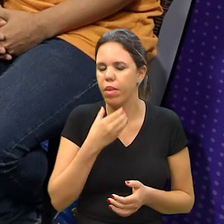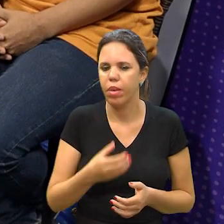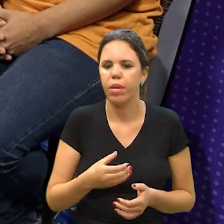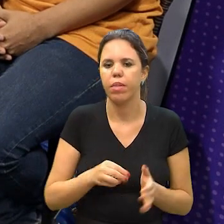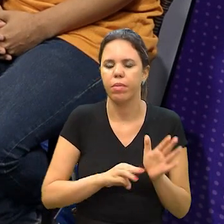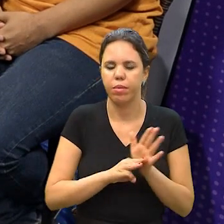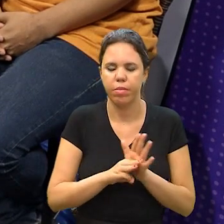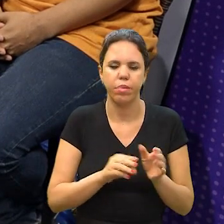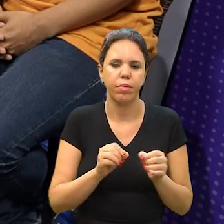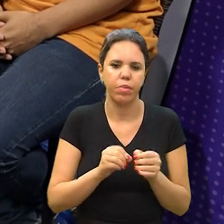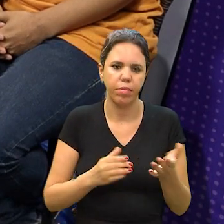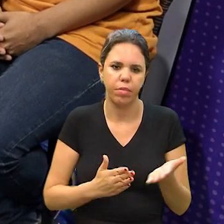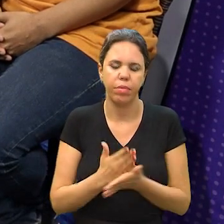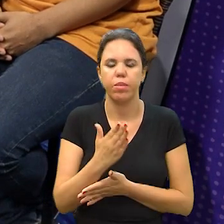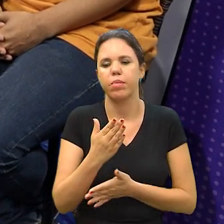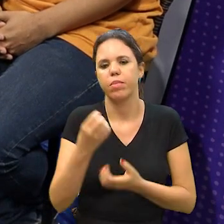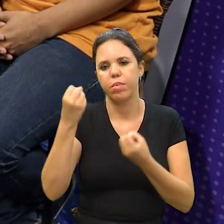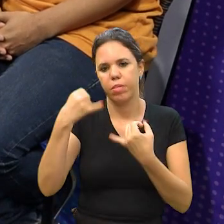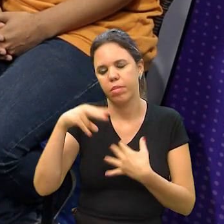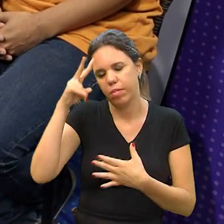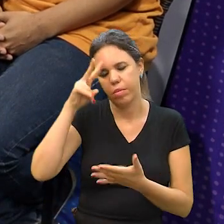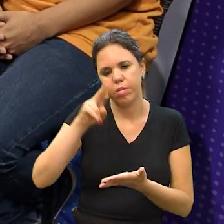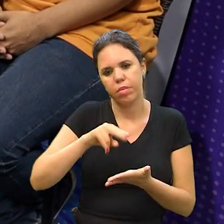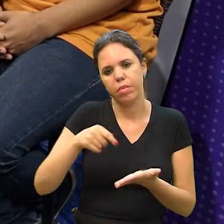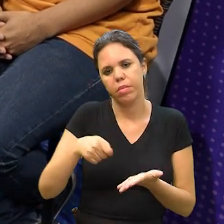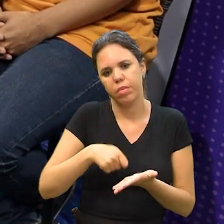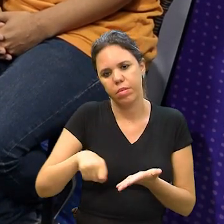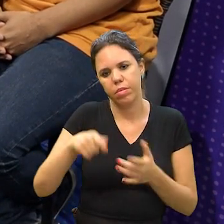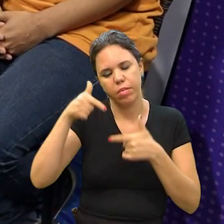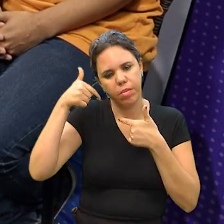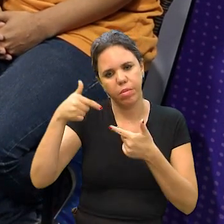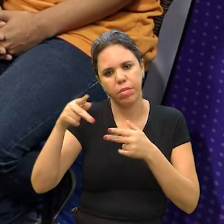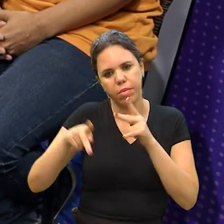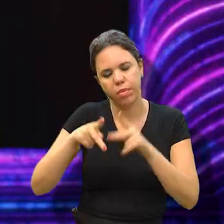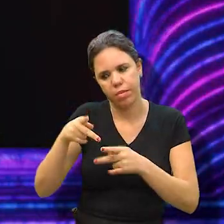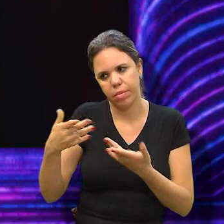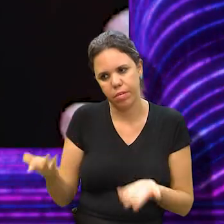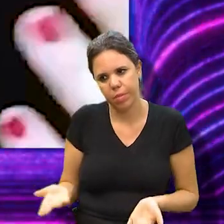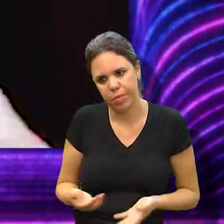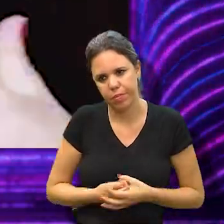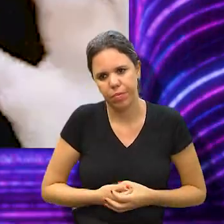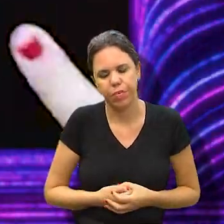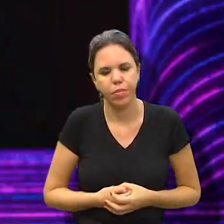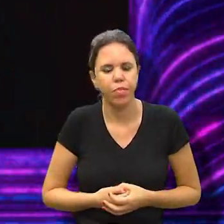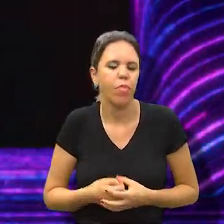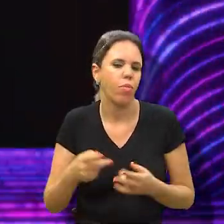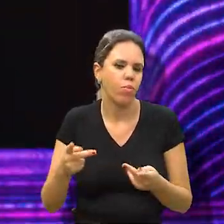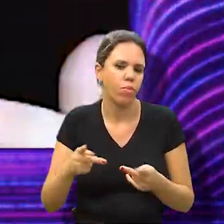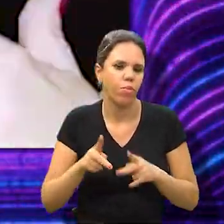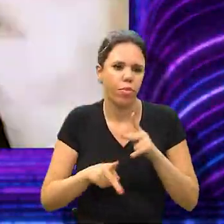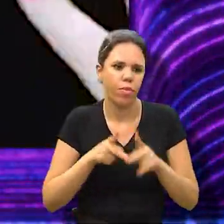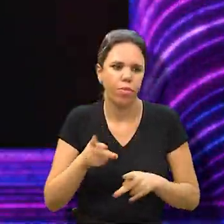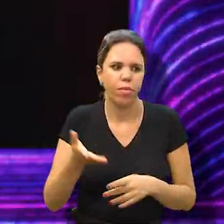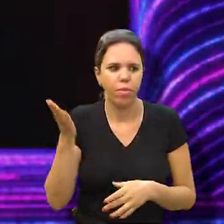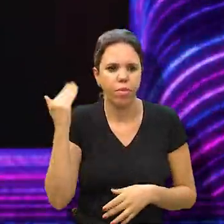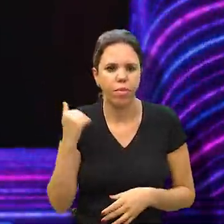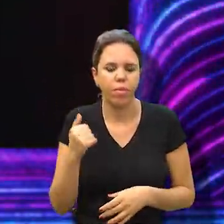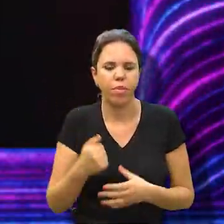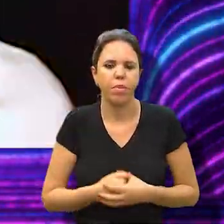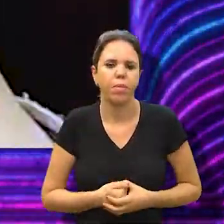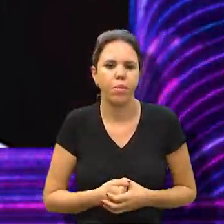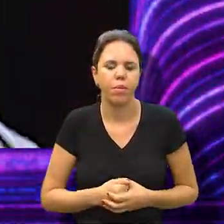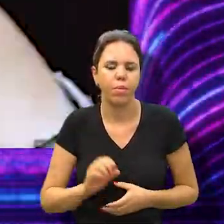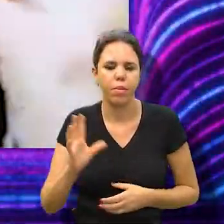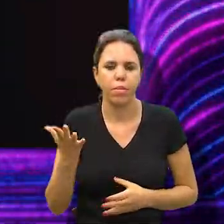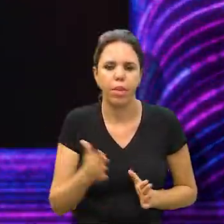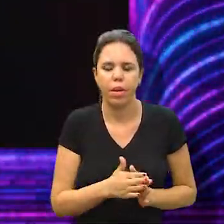de uma antologia de Natal, e um dos contos que eu escrevi é com esses personagens. Então, já vai o convite aí, quem quiser saber um